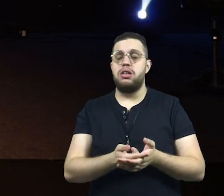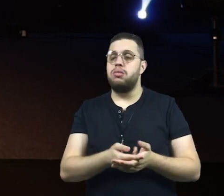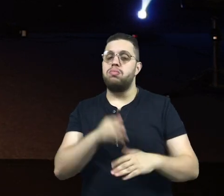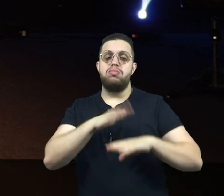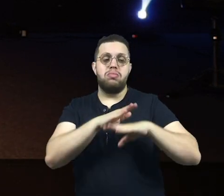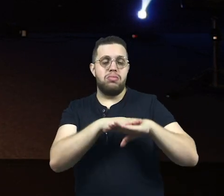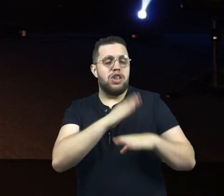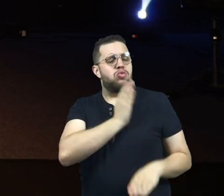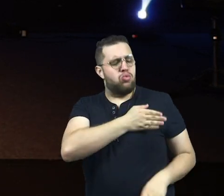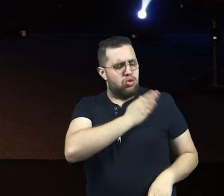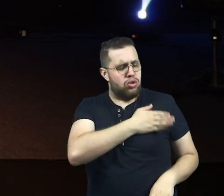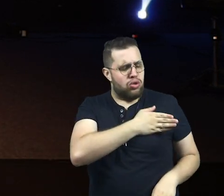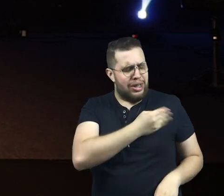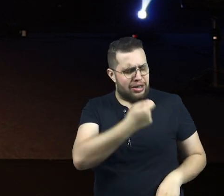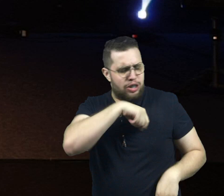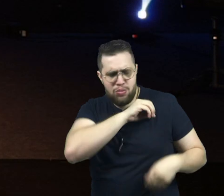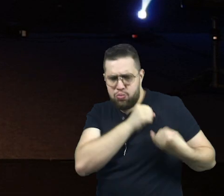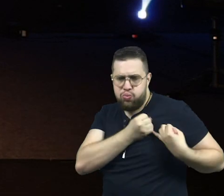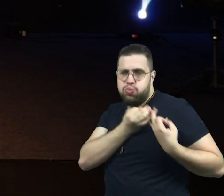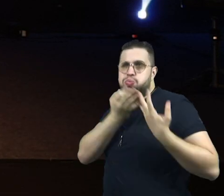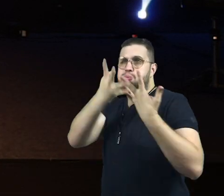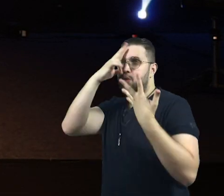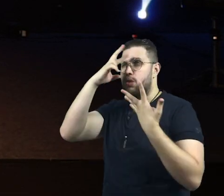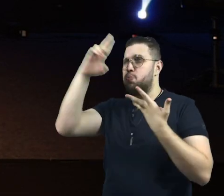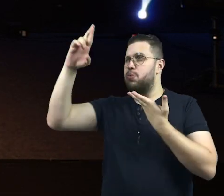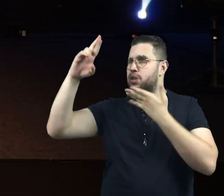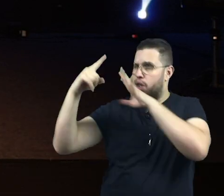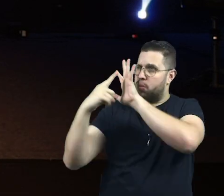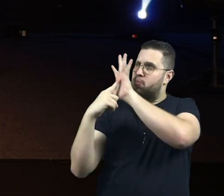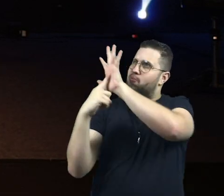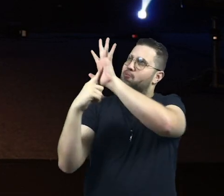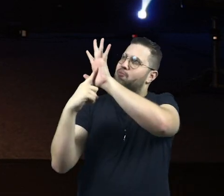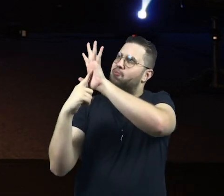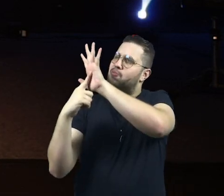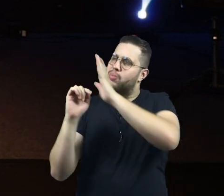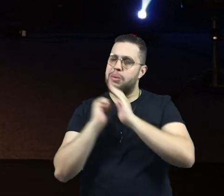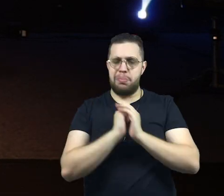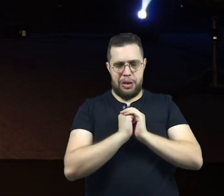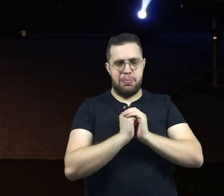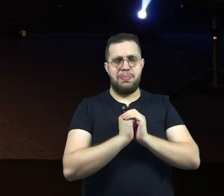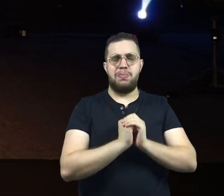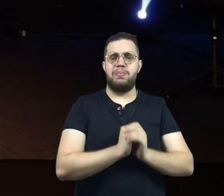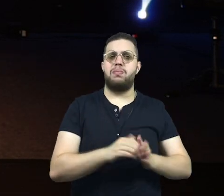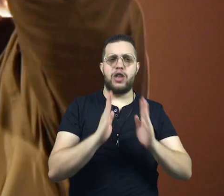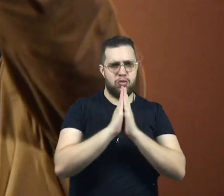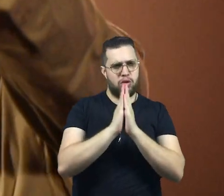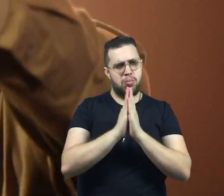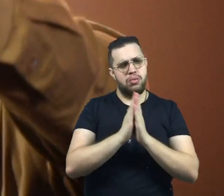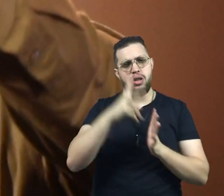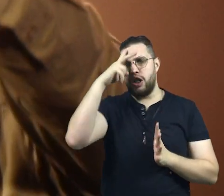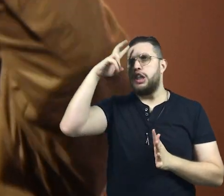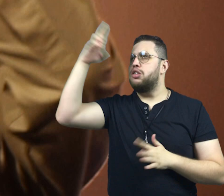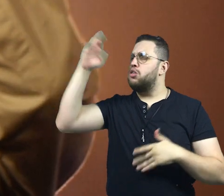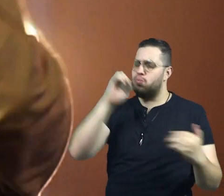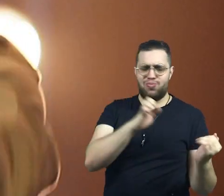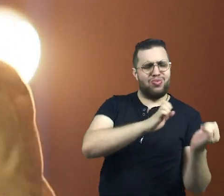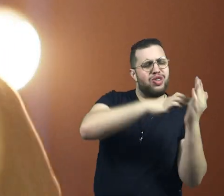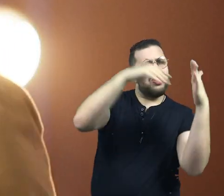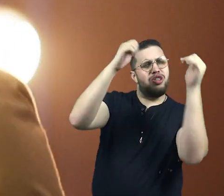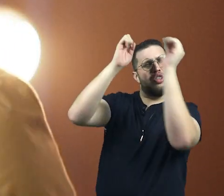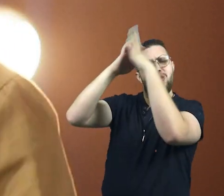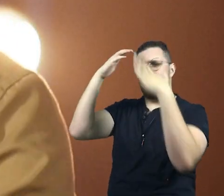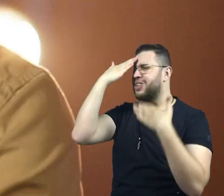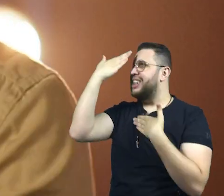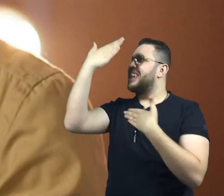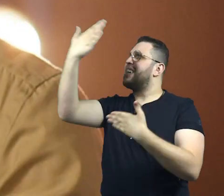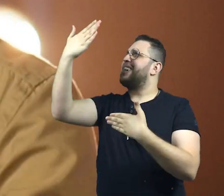seu coração e apresente juntamente comigo nesta oração. Amém? Senhor, nós te louvamos, nós te agradecemos, bendizemos o